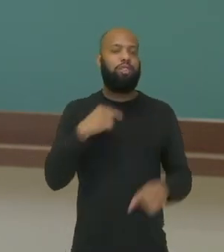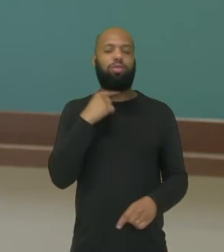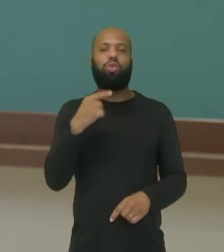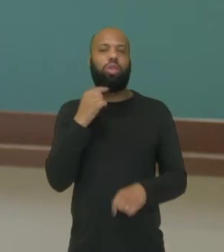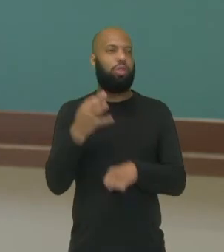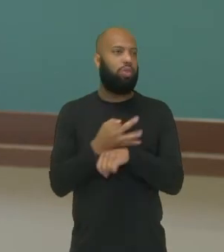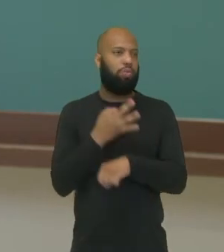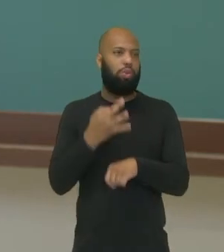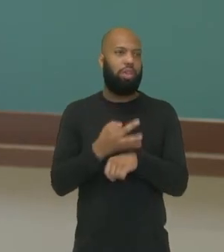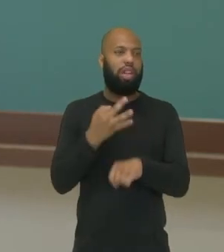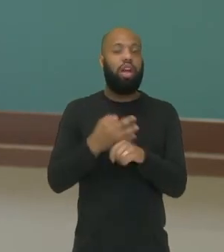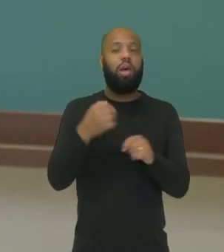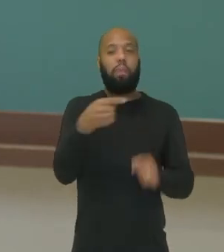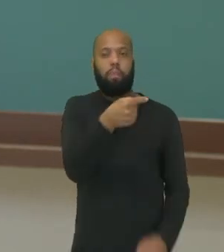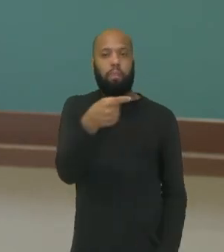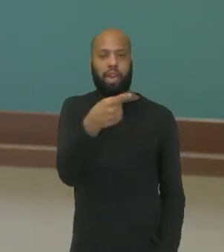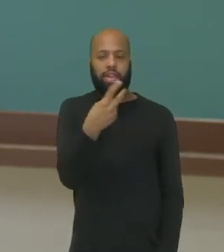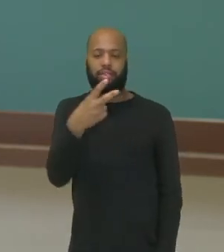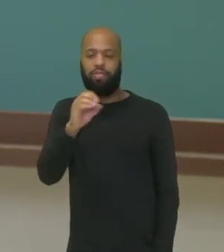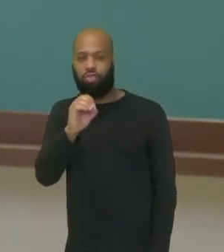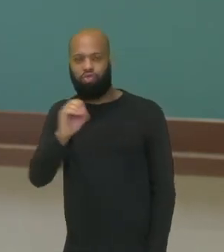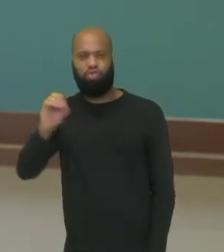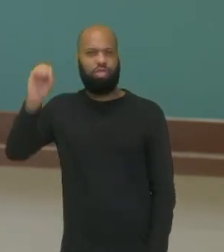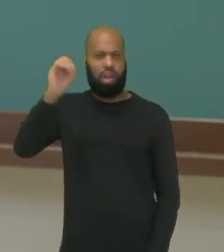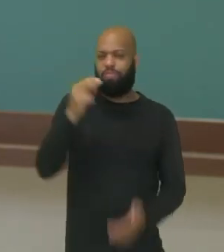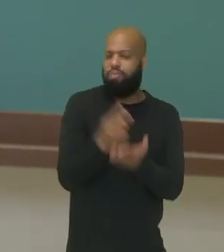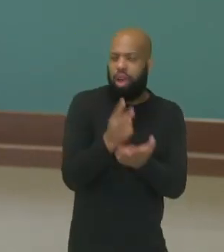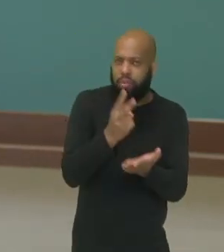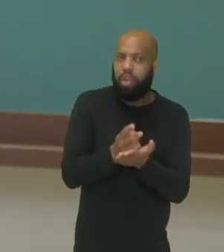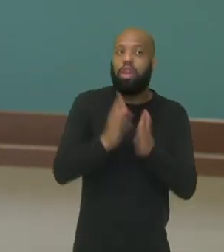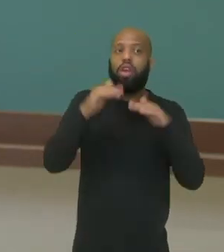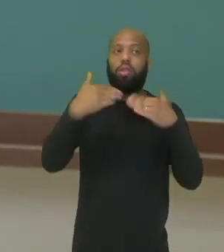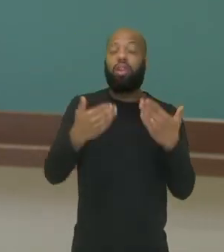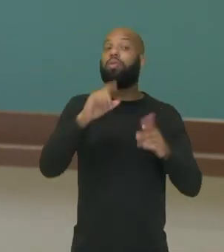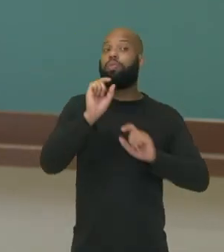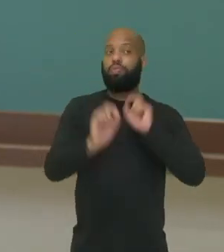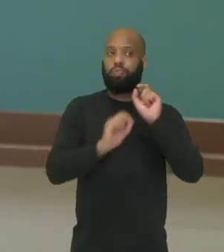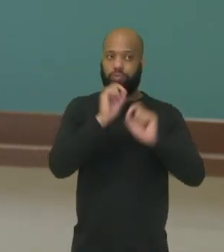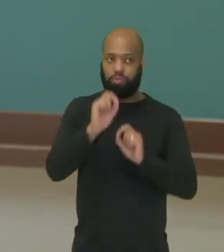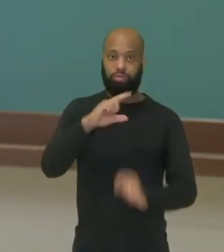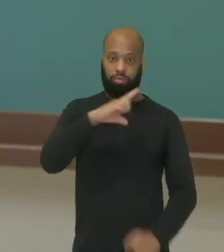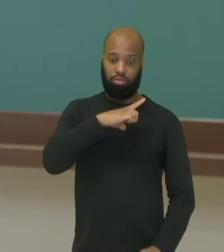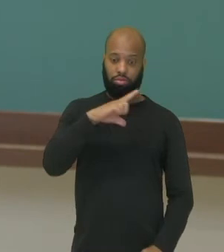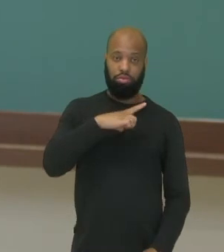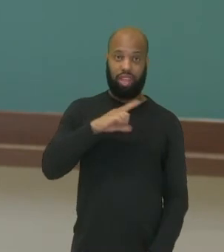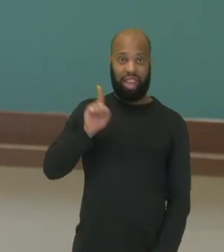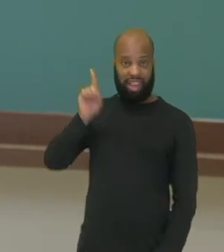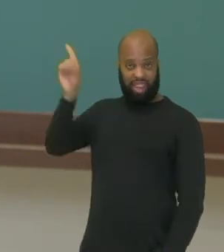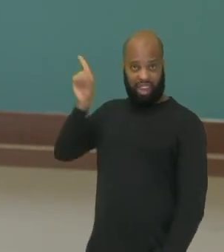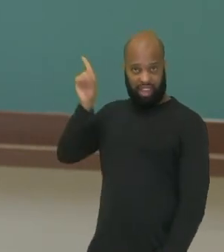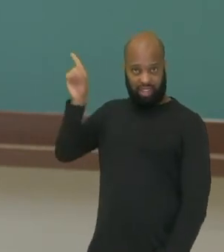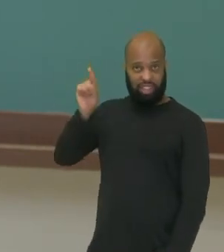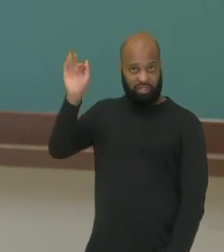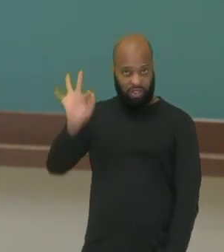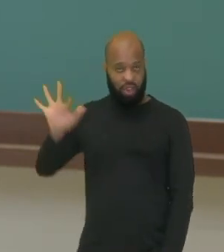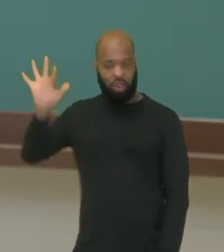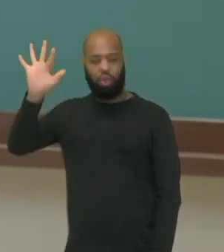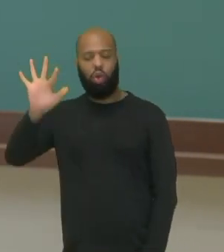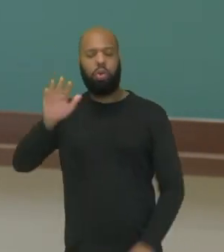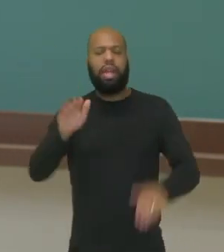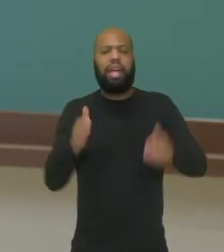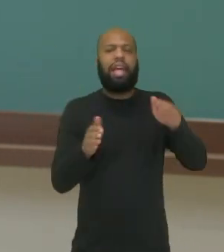20 graus. Então, o efeito estufa, ele equilibra para nós, né, nos dando ali a